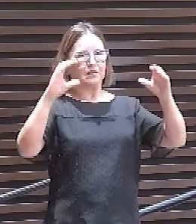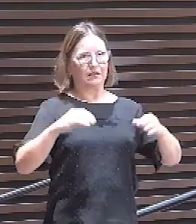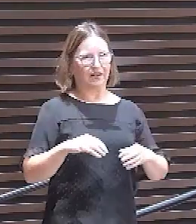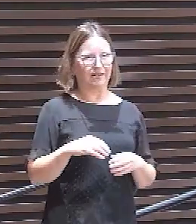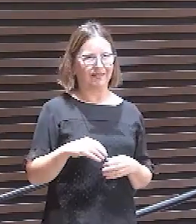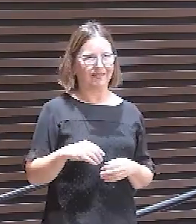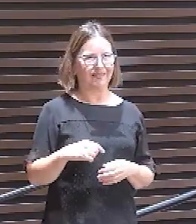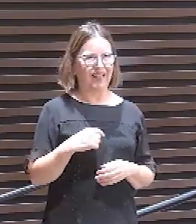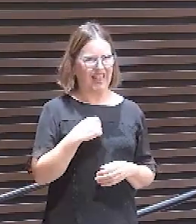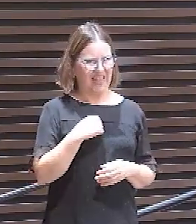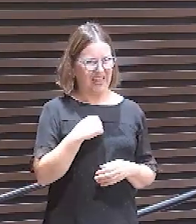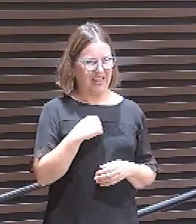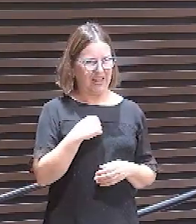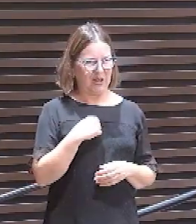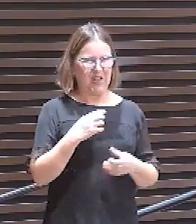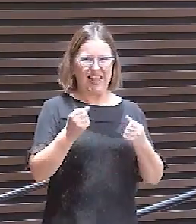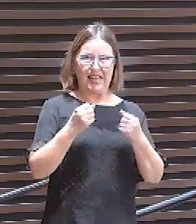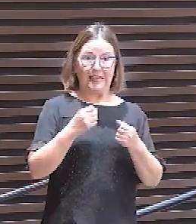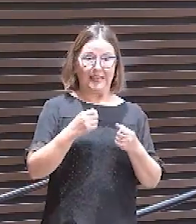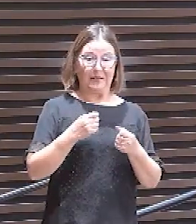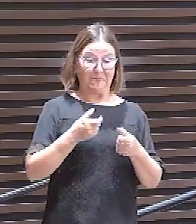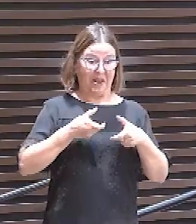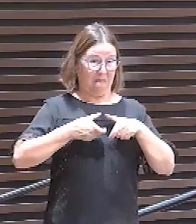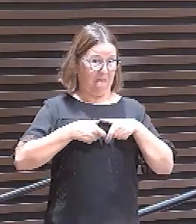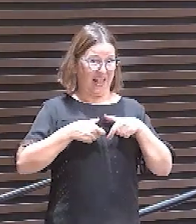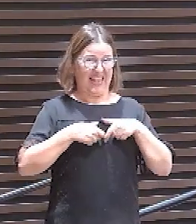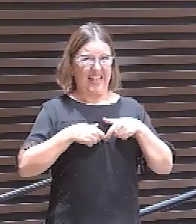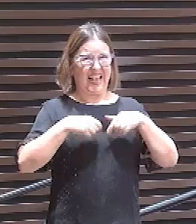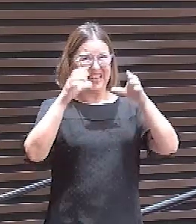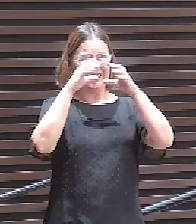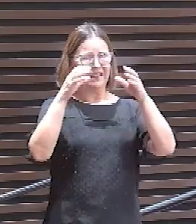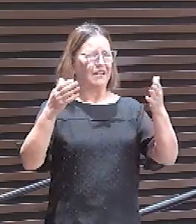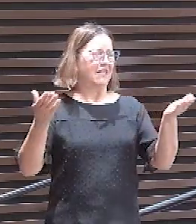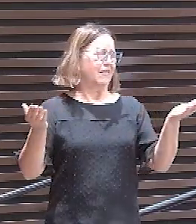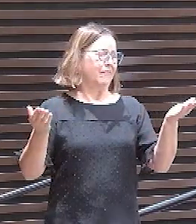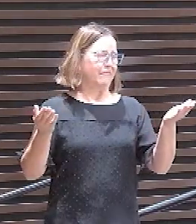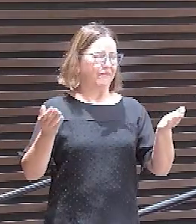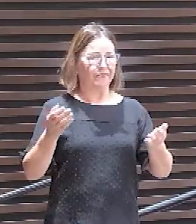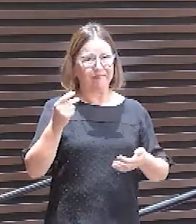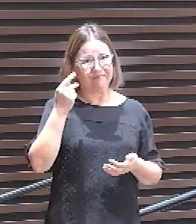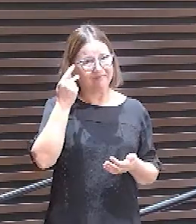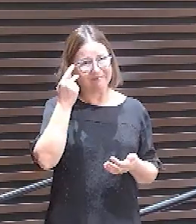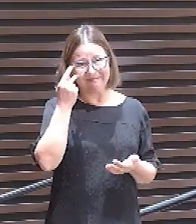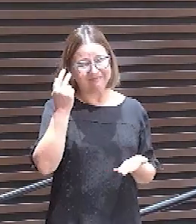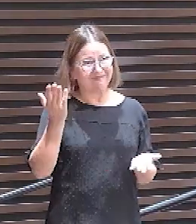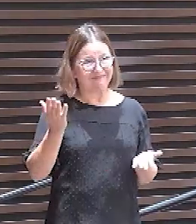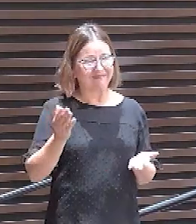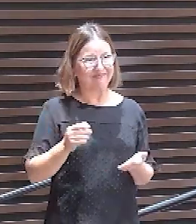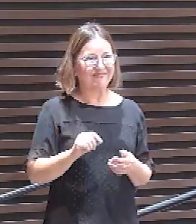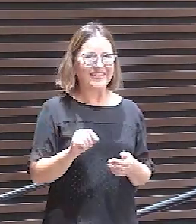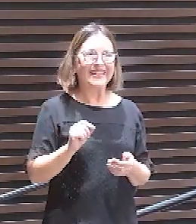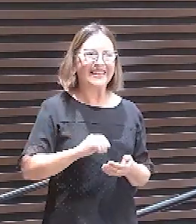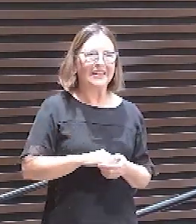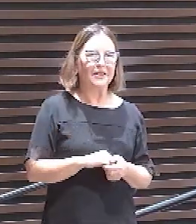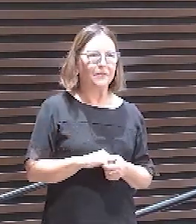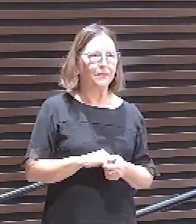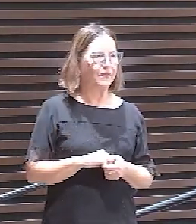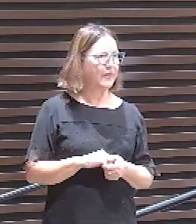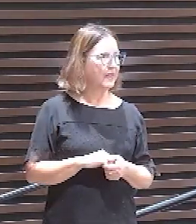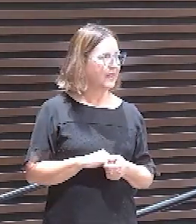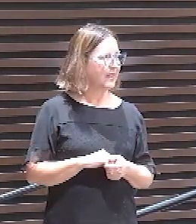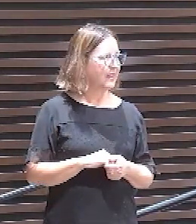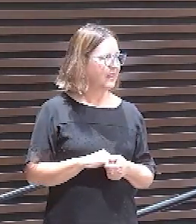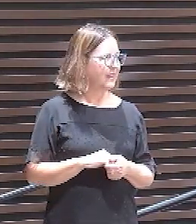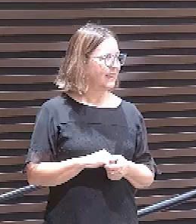quê? Se eu for mais do que o Márcio, se eu chegar lá com mais medalhinha do que o